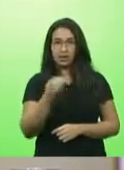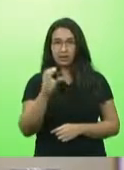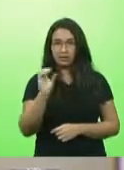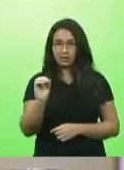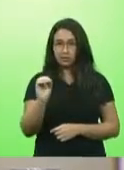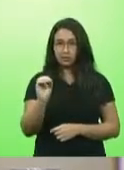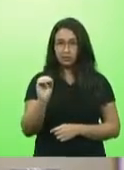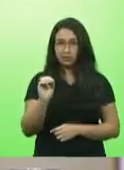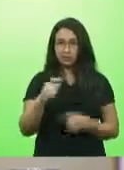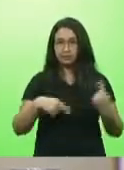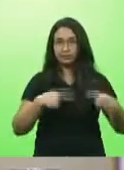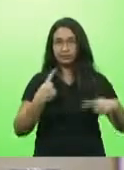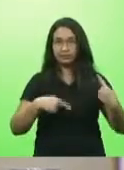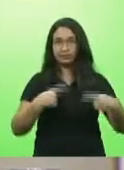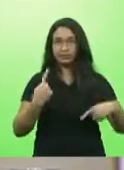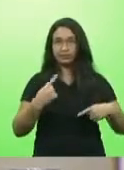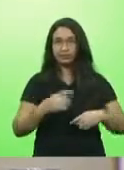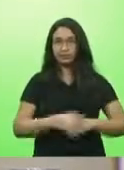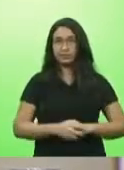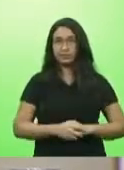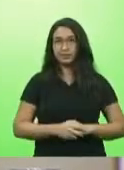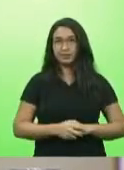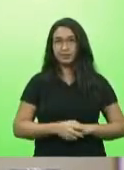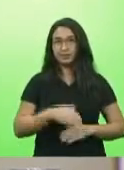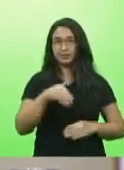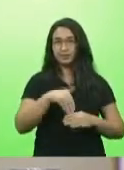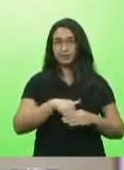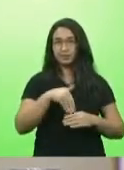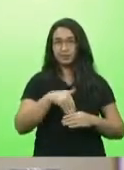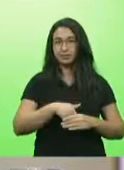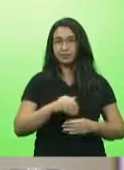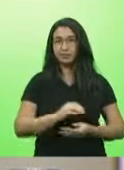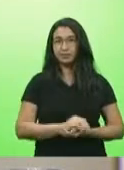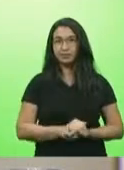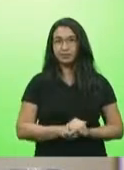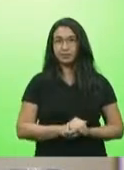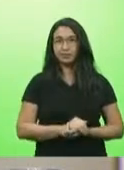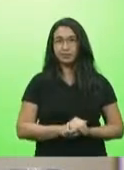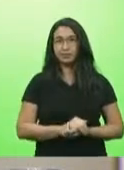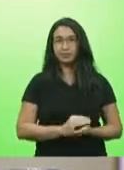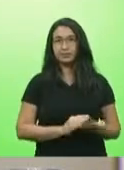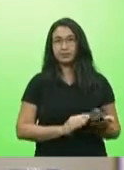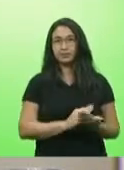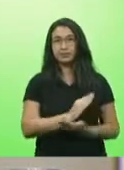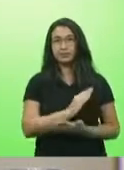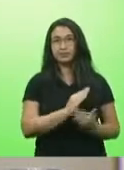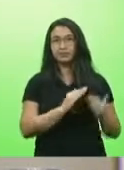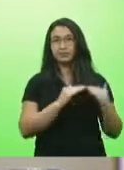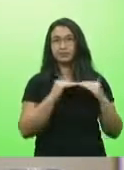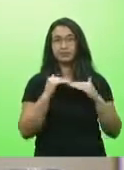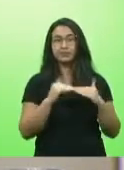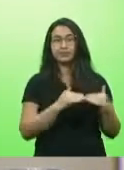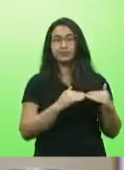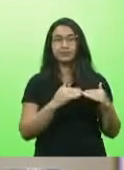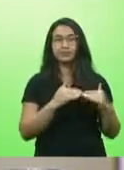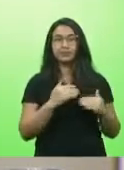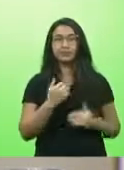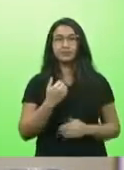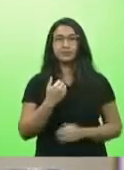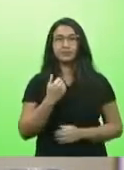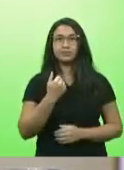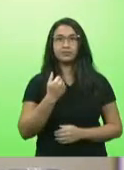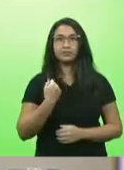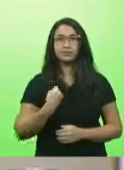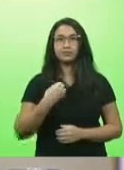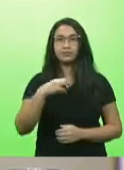discussão não havendo quem queira discutir em votação deputados que aprovam permaneçam como se encontra aprovado por unanimidade pedido de informação